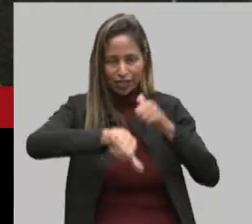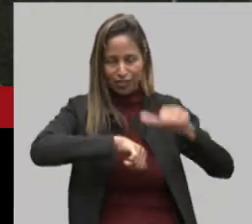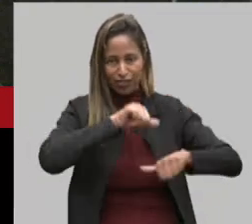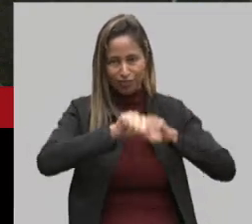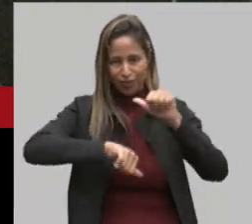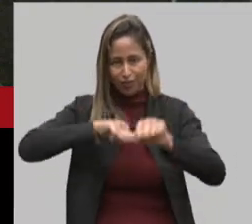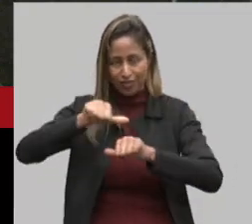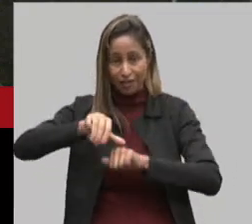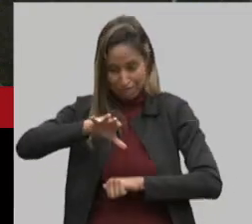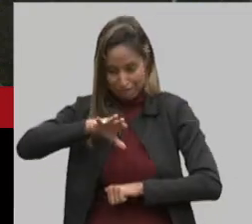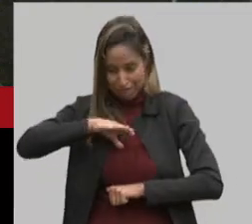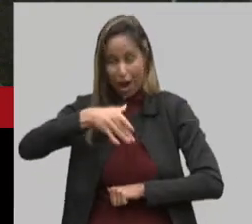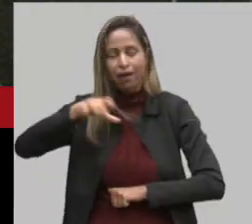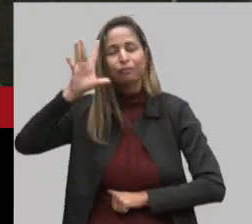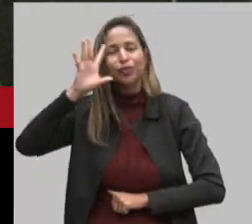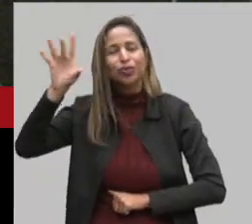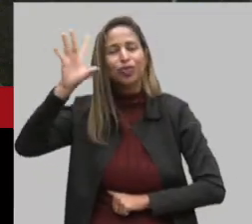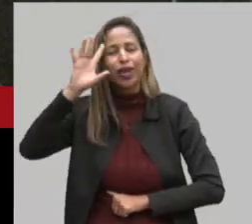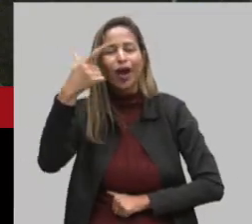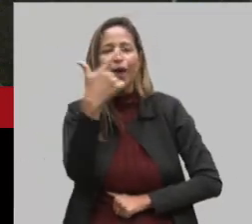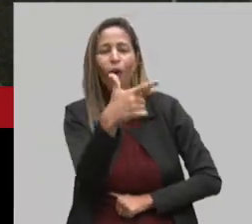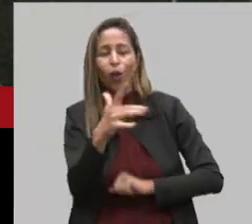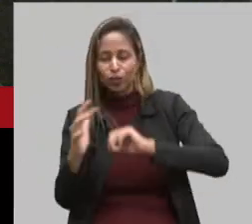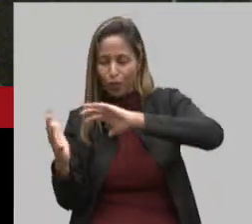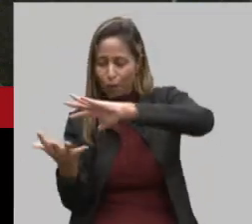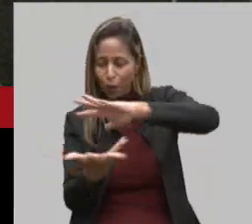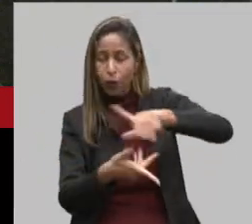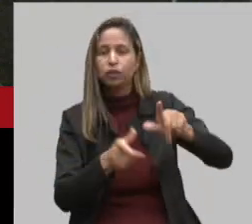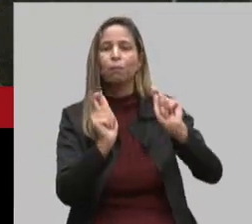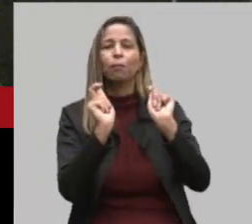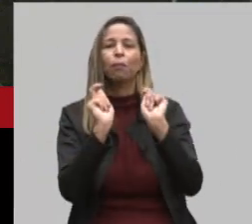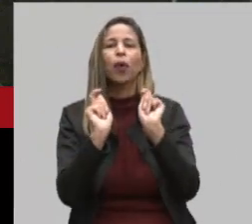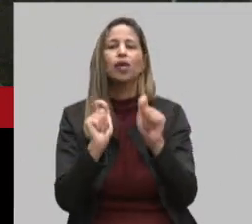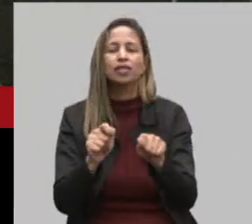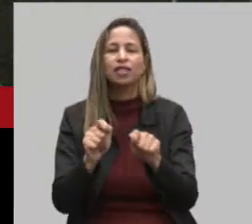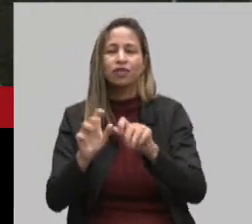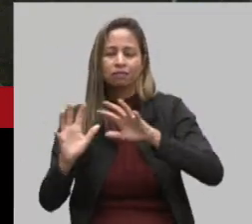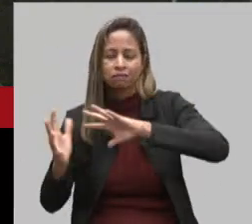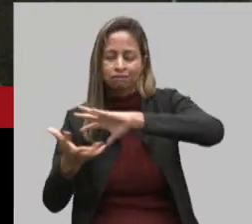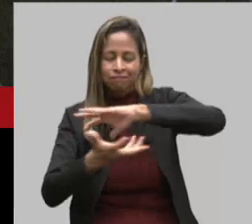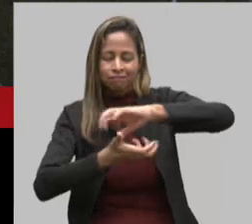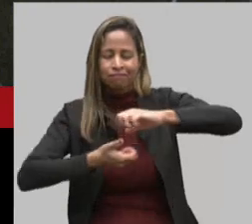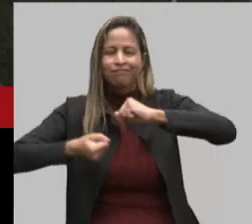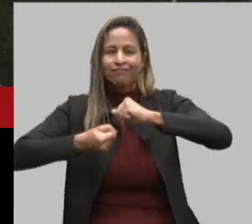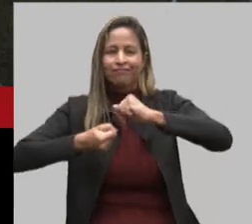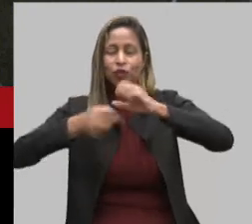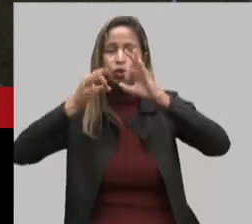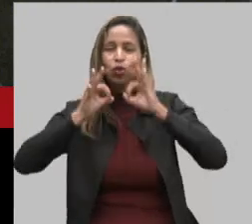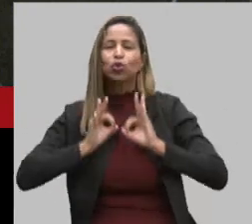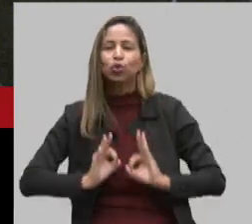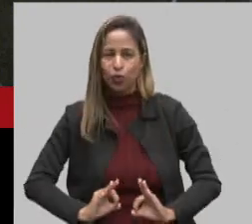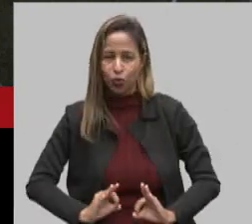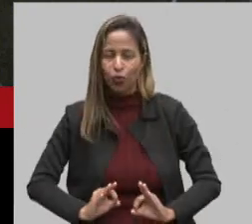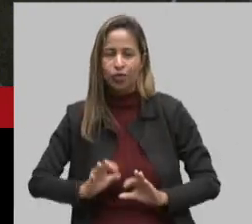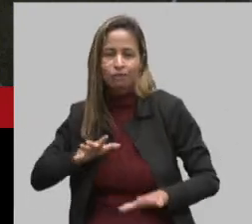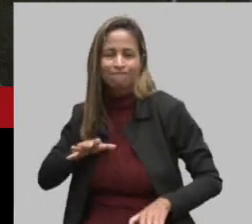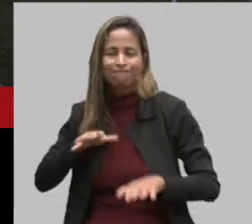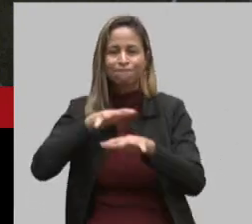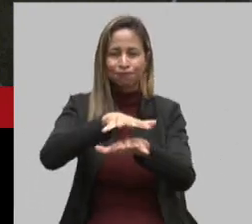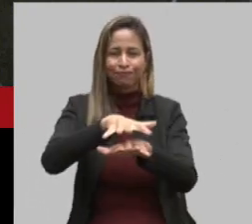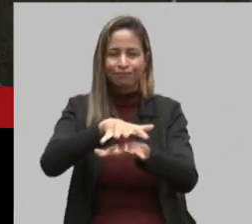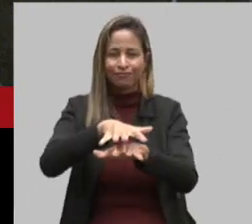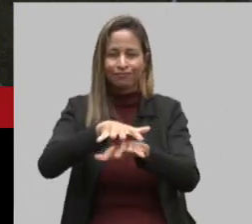a coragem de sonhar com outro mundo possível sustentável justo inclusivo